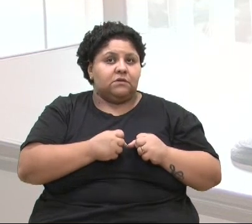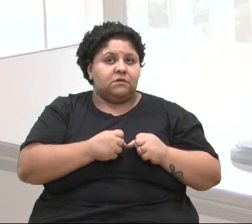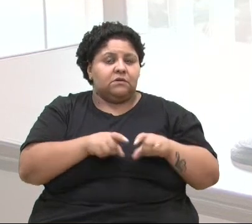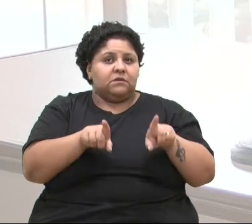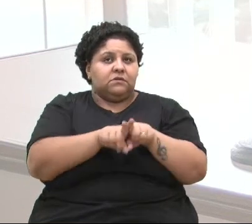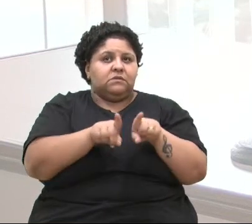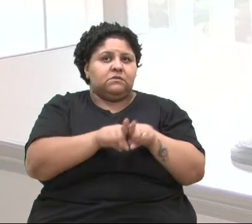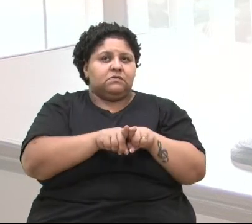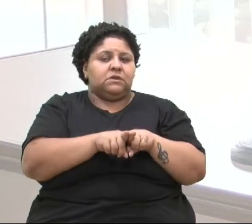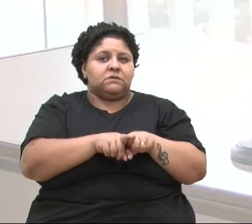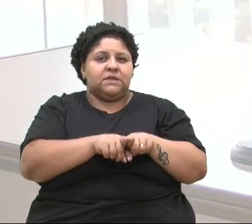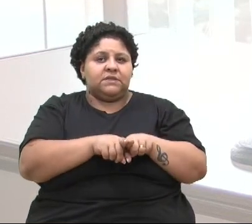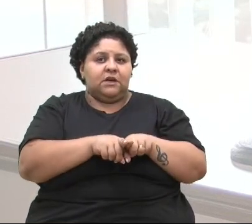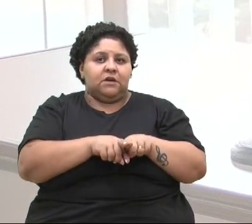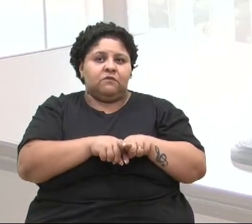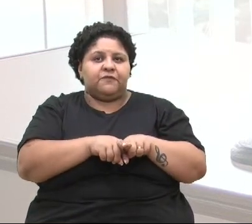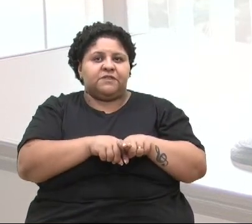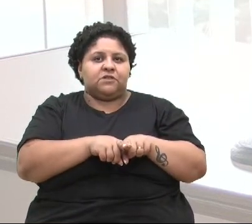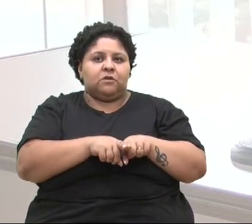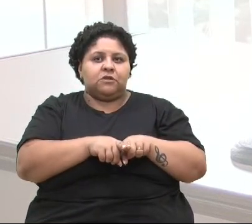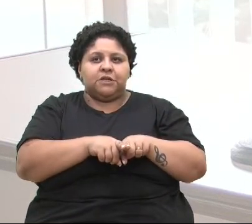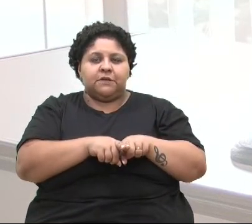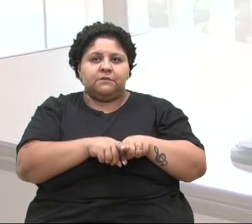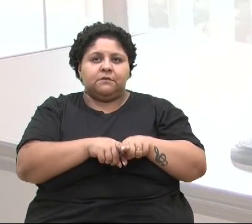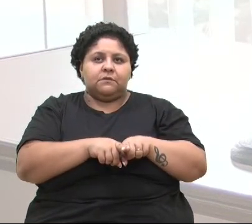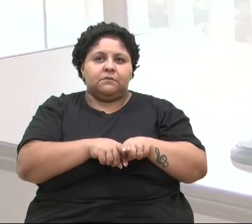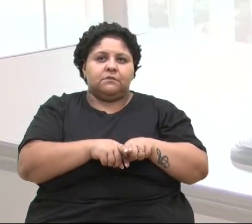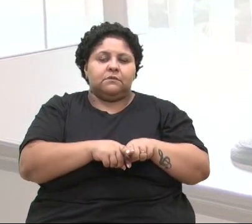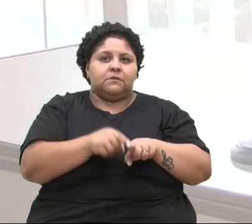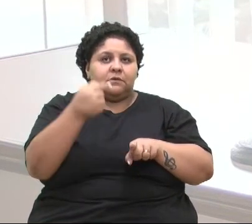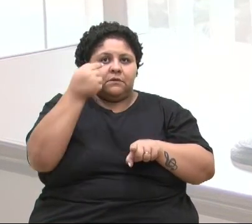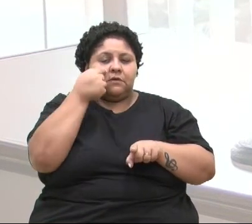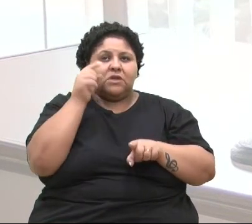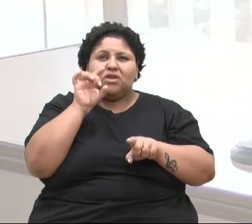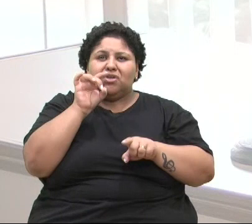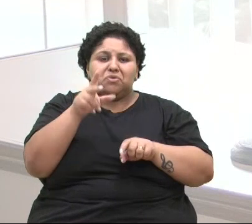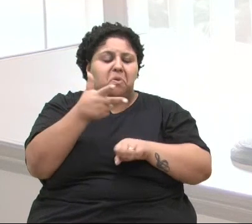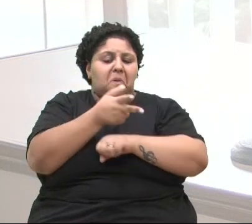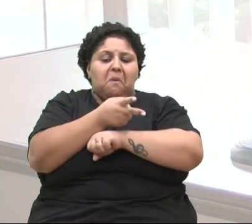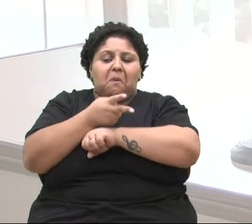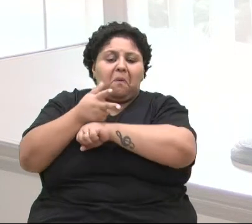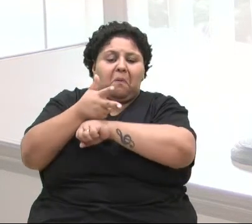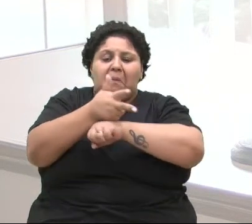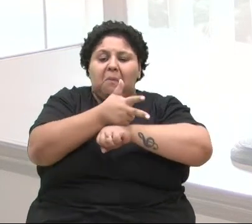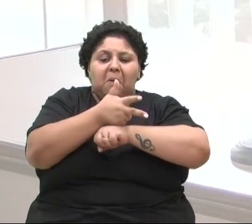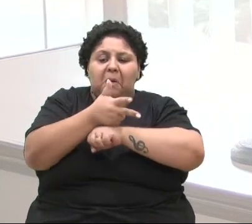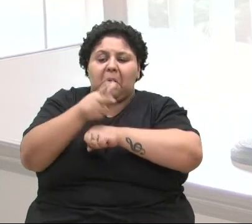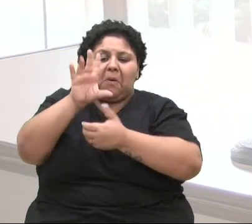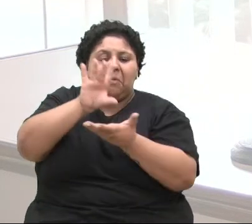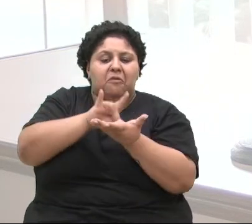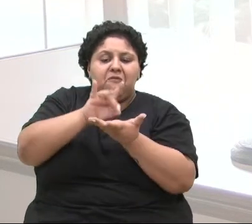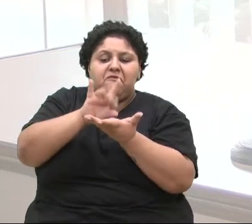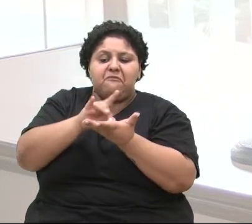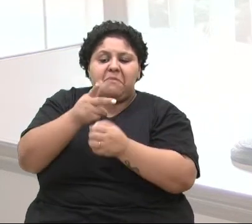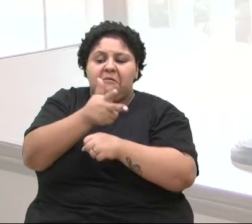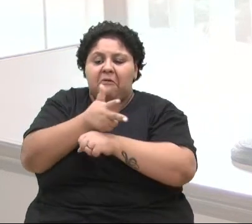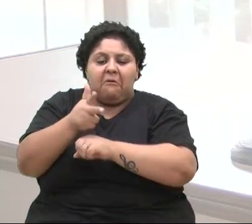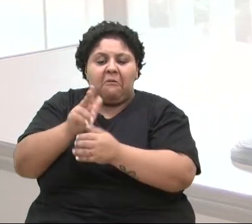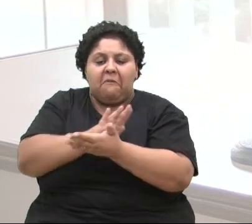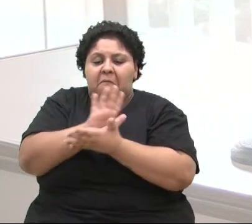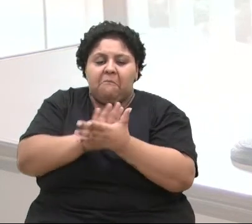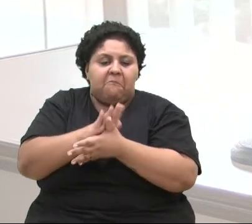tinha ninguém, isso é uma mentira. Eu falo porque eu estava lá. Só que eu não filmei a parte das pessoas onde estão internadas, porque eu acho que é